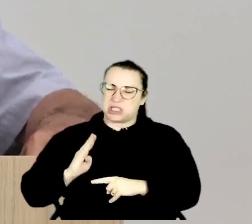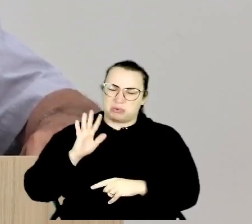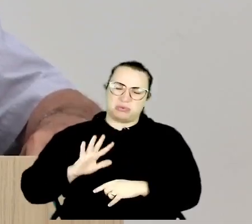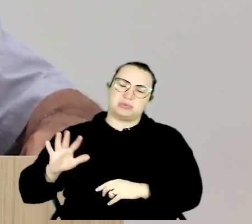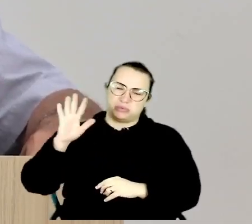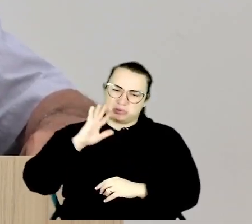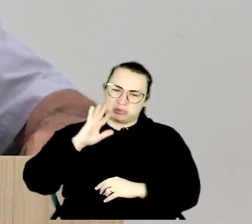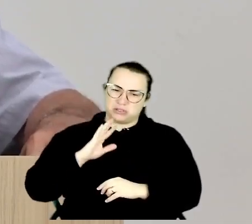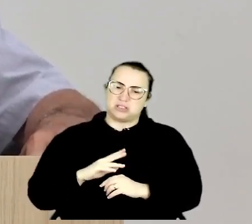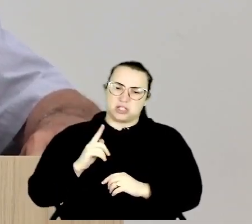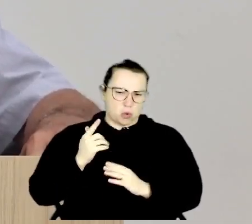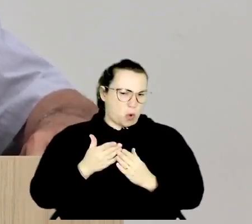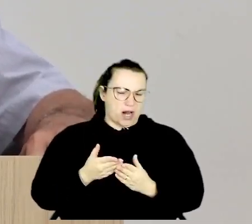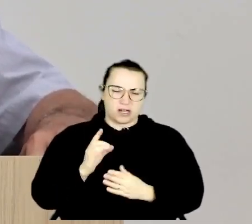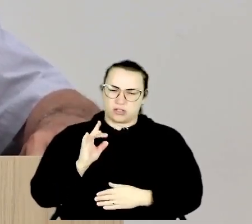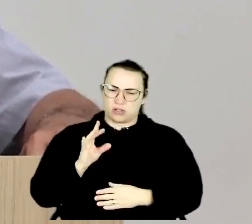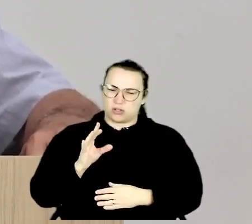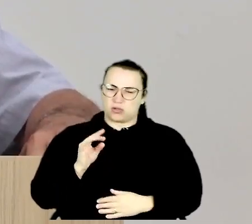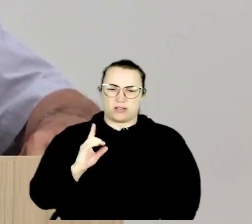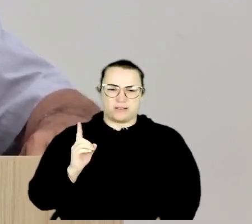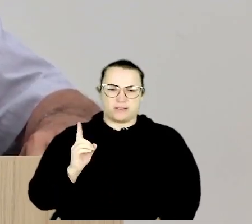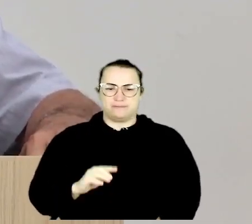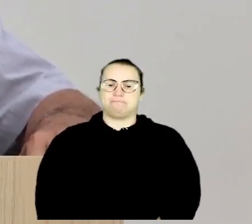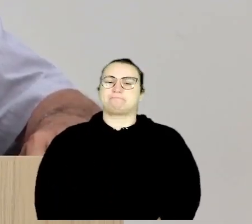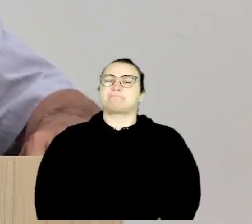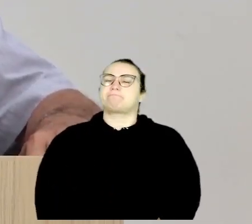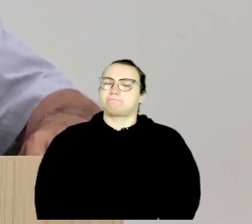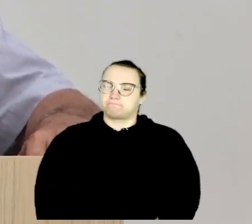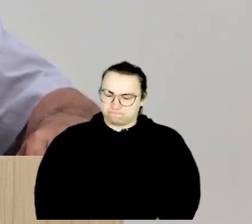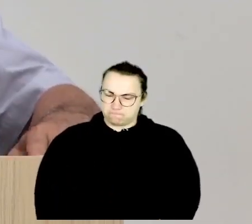Guaíra somente. Então eu quero dizer para o senhor que